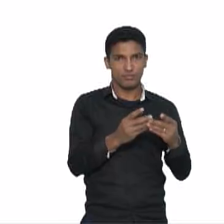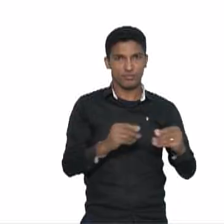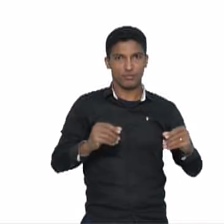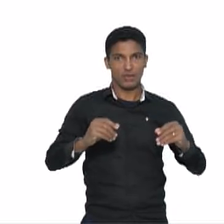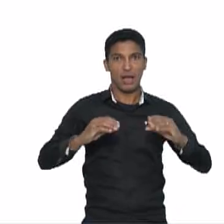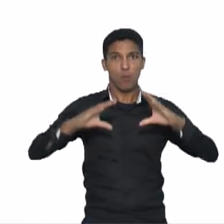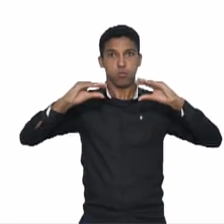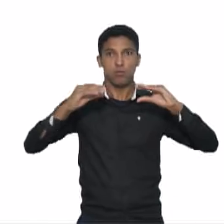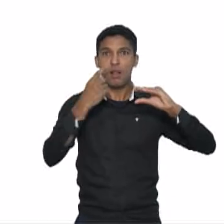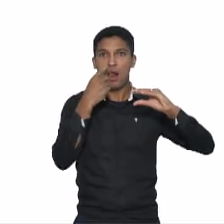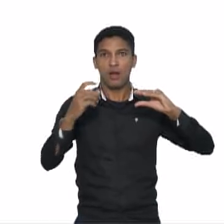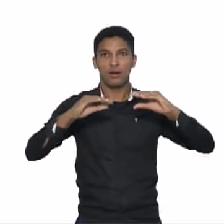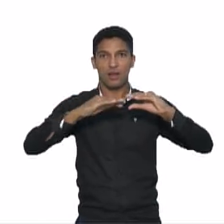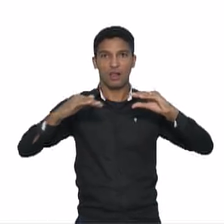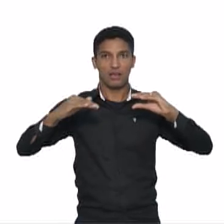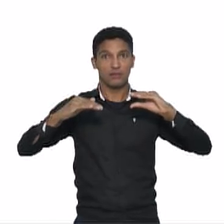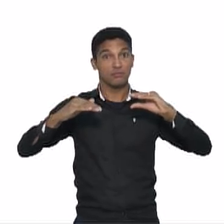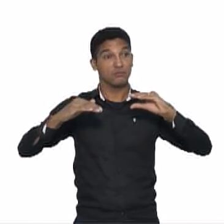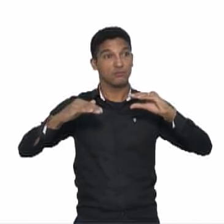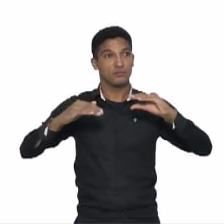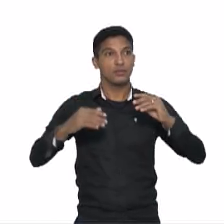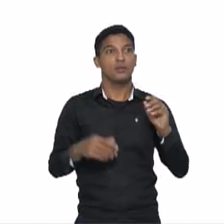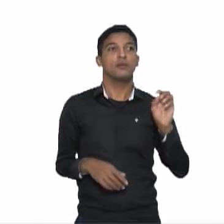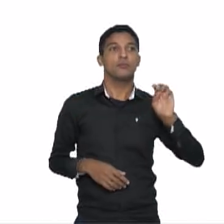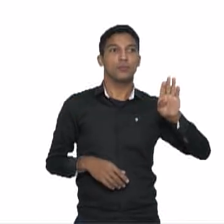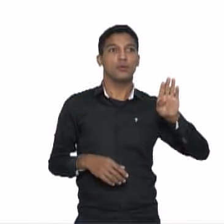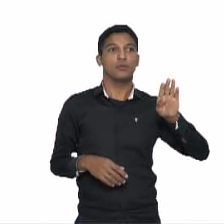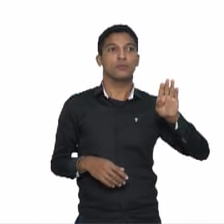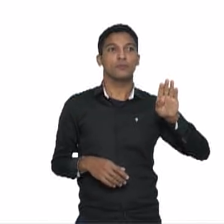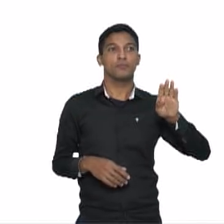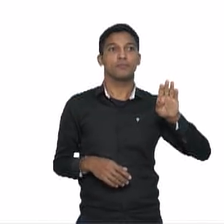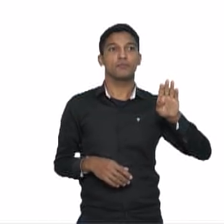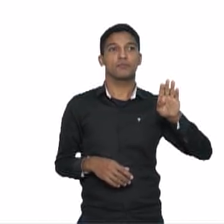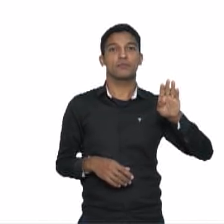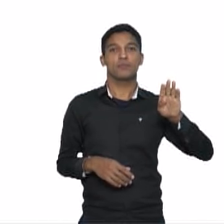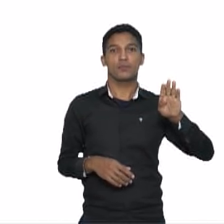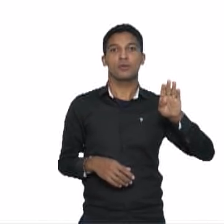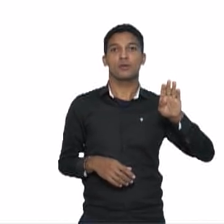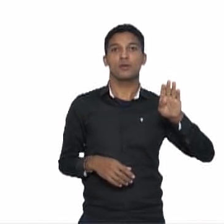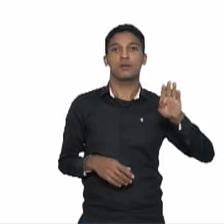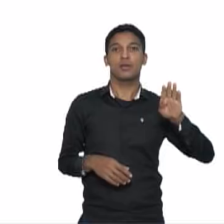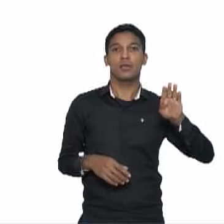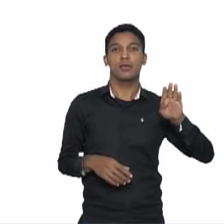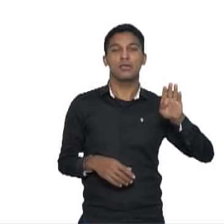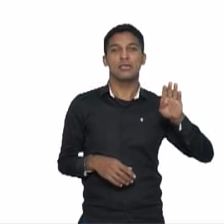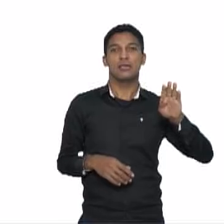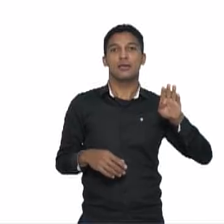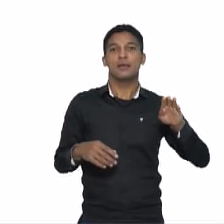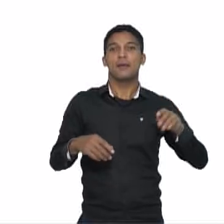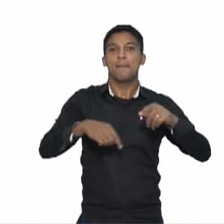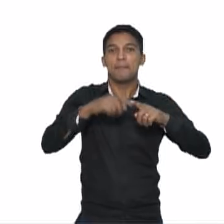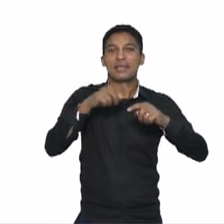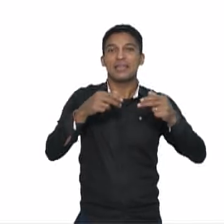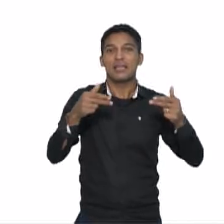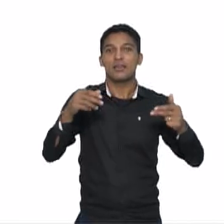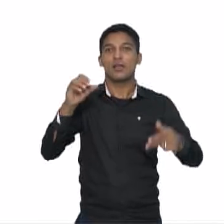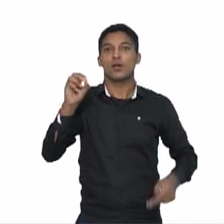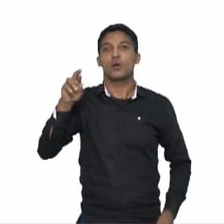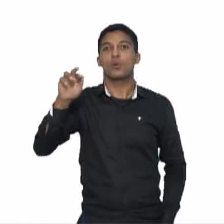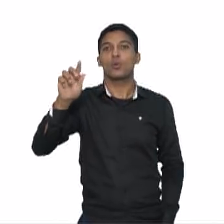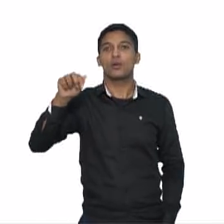matéria orgânica não possui relação com a decomposição de plantas e